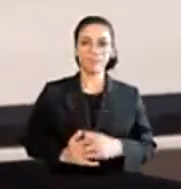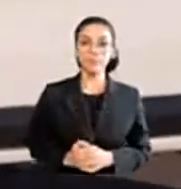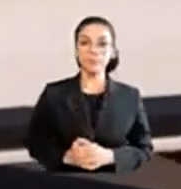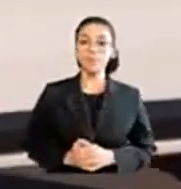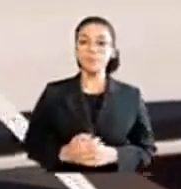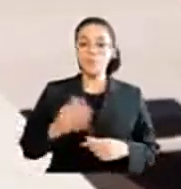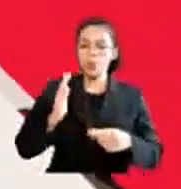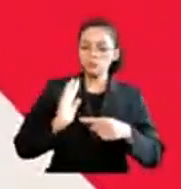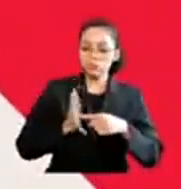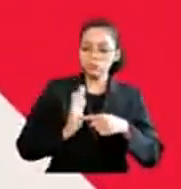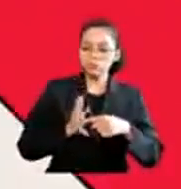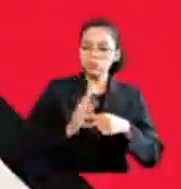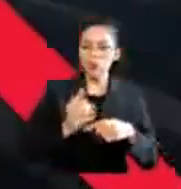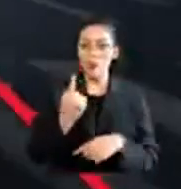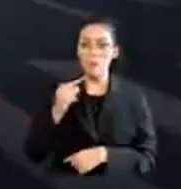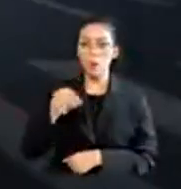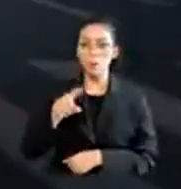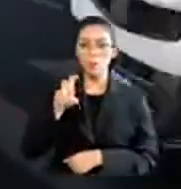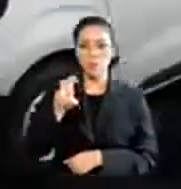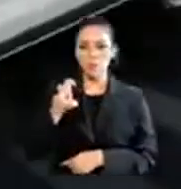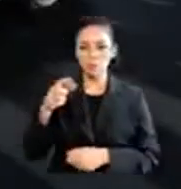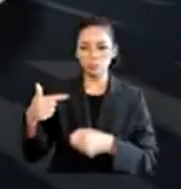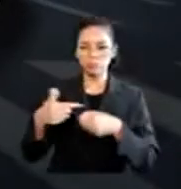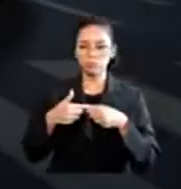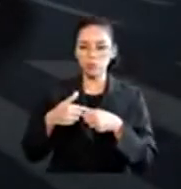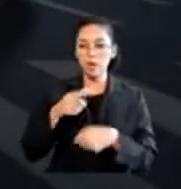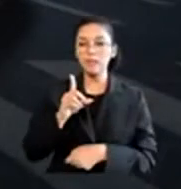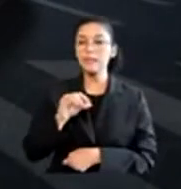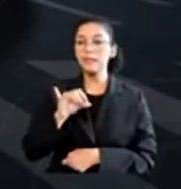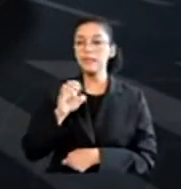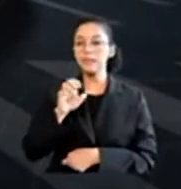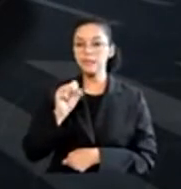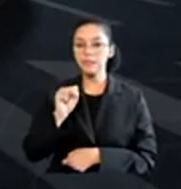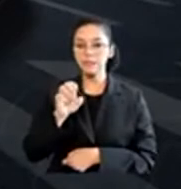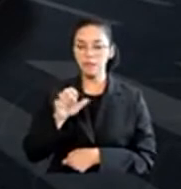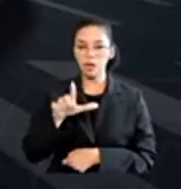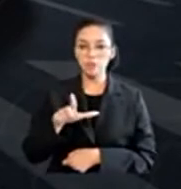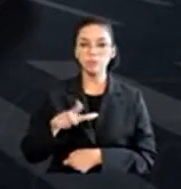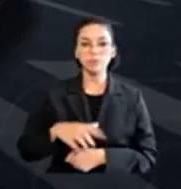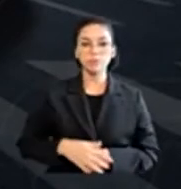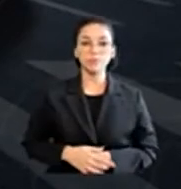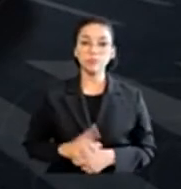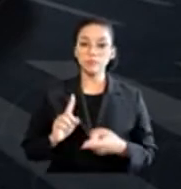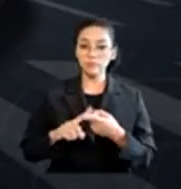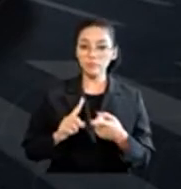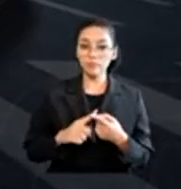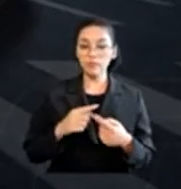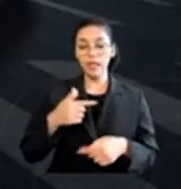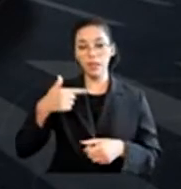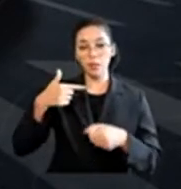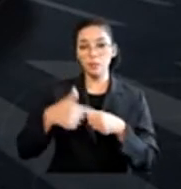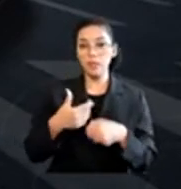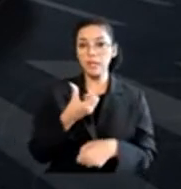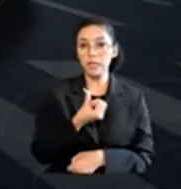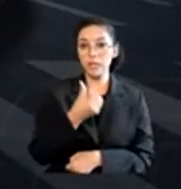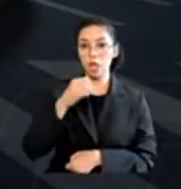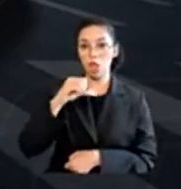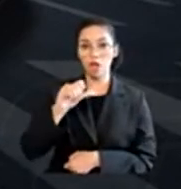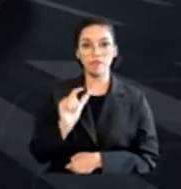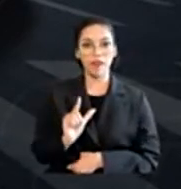de 120 cavalos, somado a seu tanque de combustível de 69 litros, garante uma autonomia de